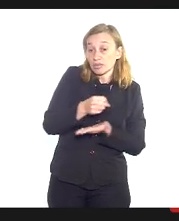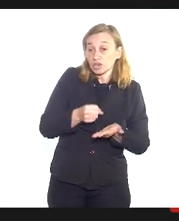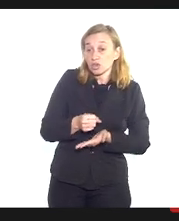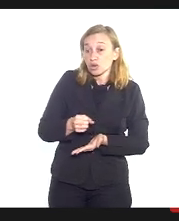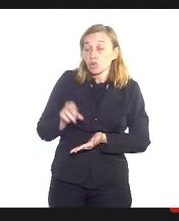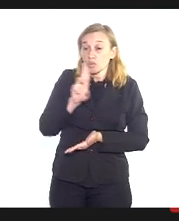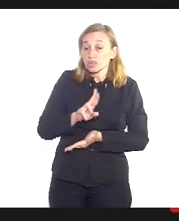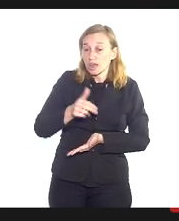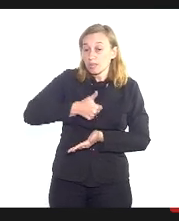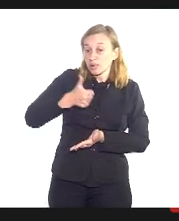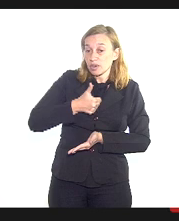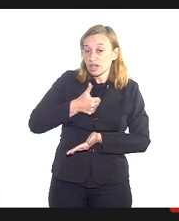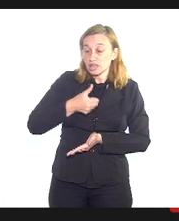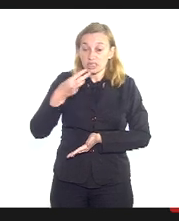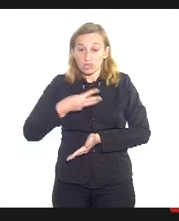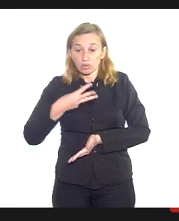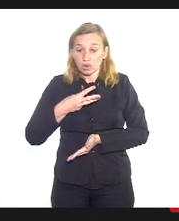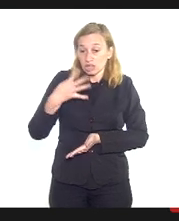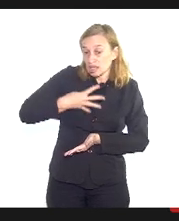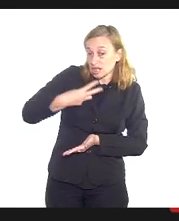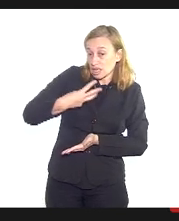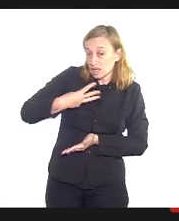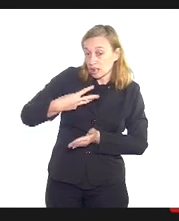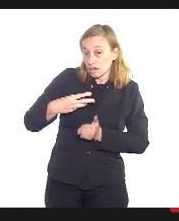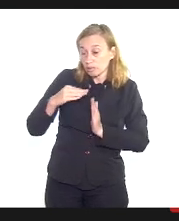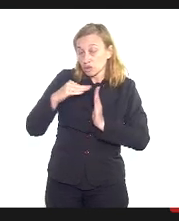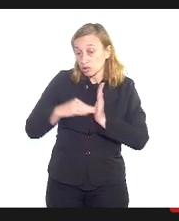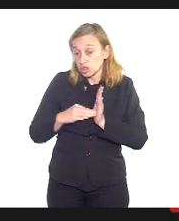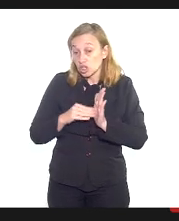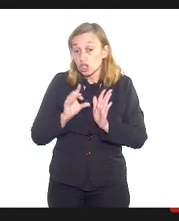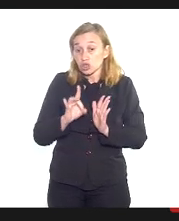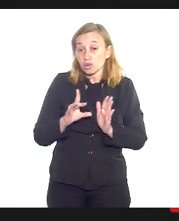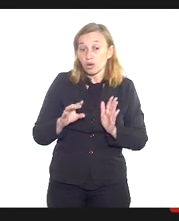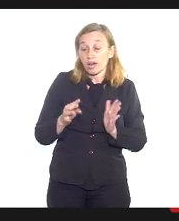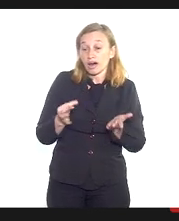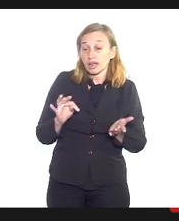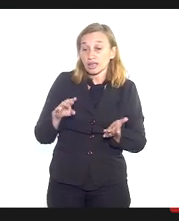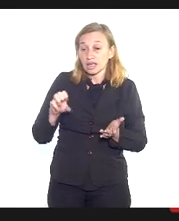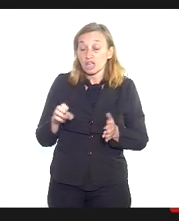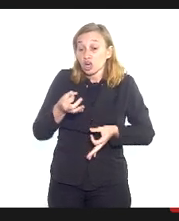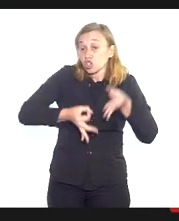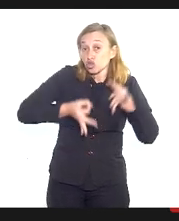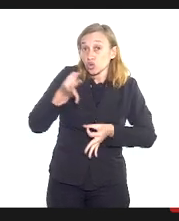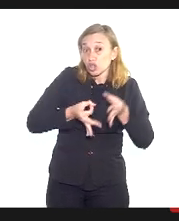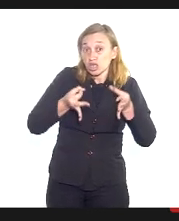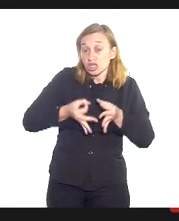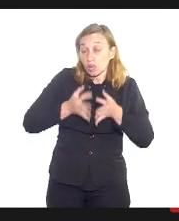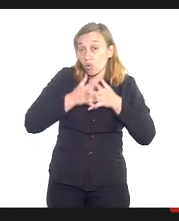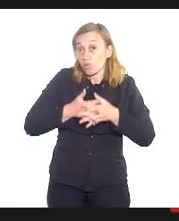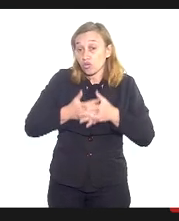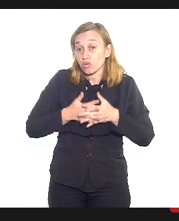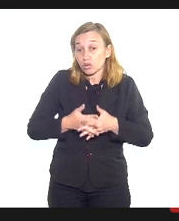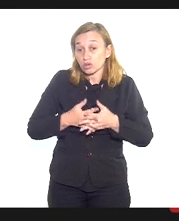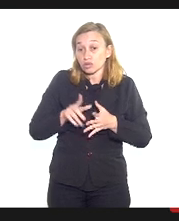terceira metodologia. E, então, assim, é tudo, não só a tese, vamos dizer assim, jurídica, é complexa de você